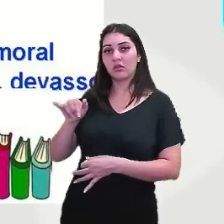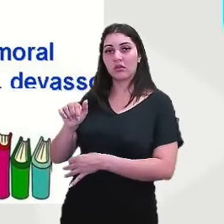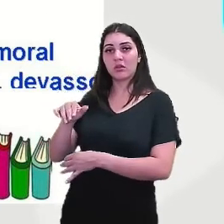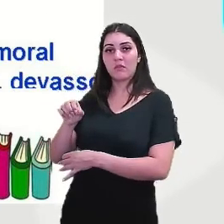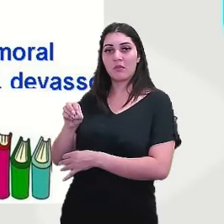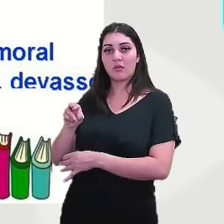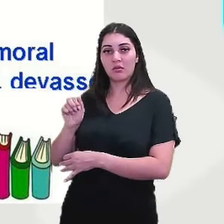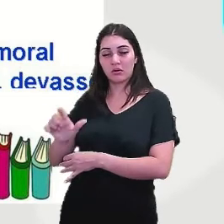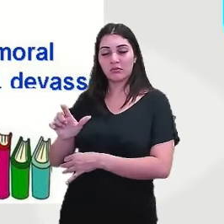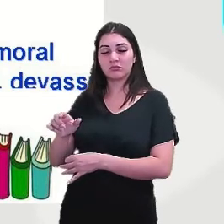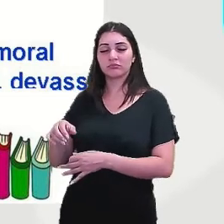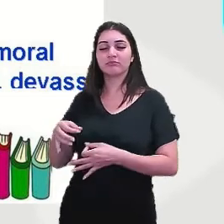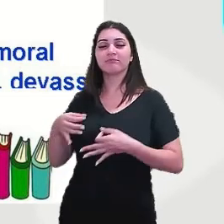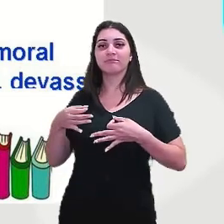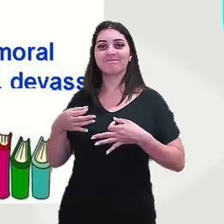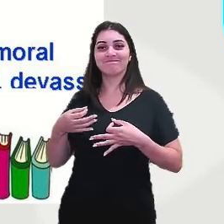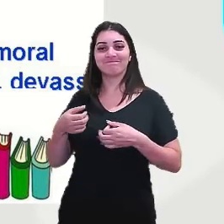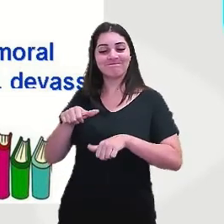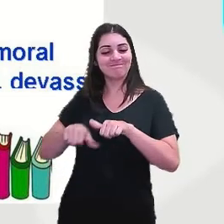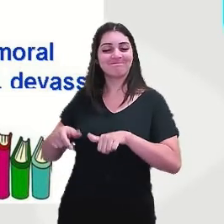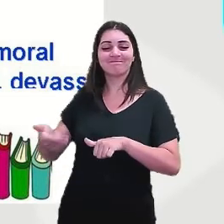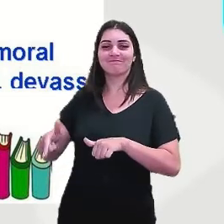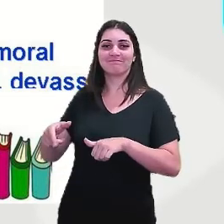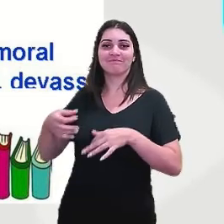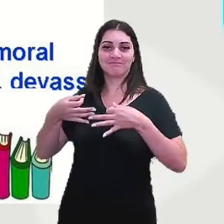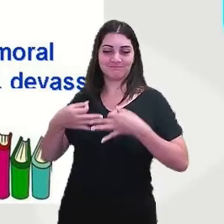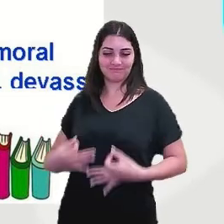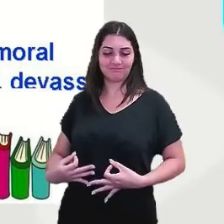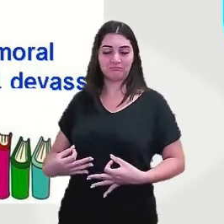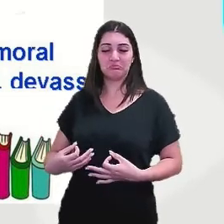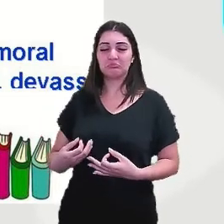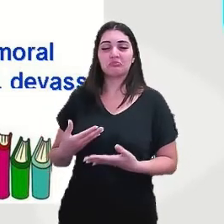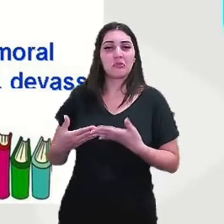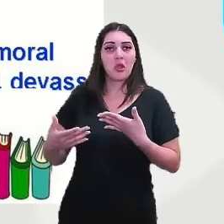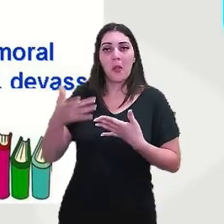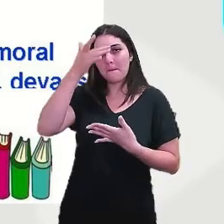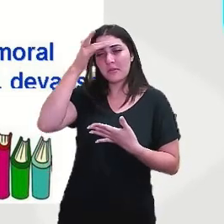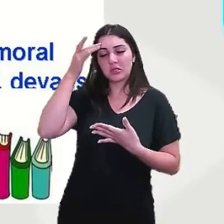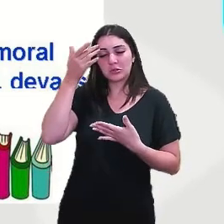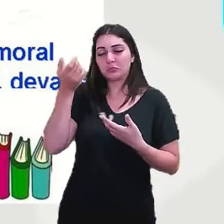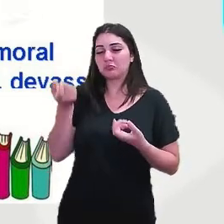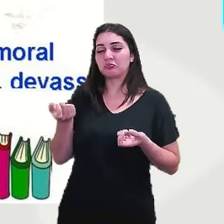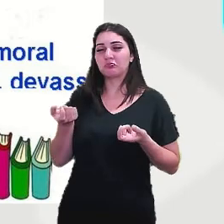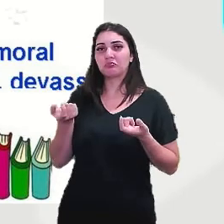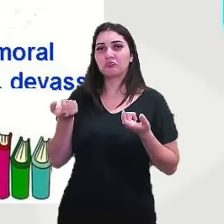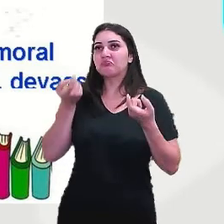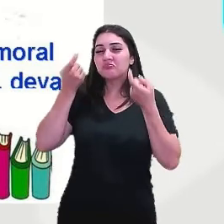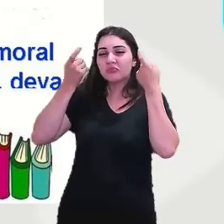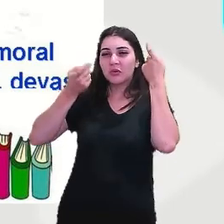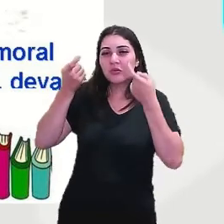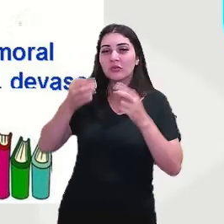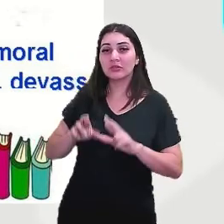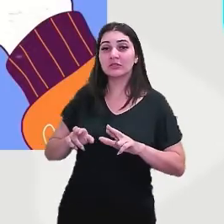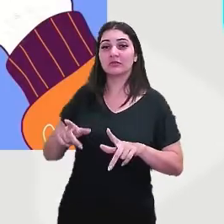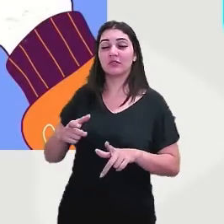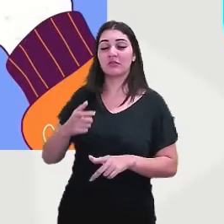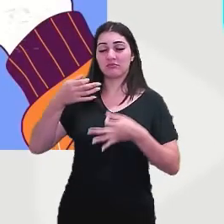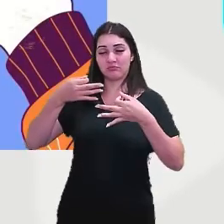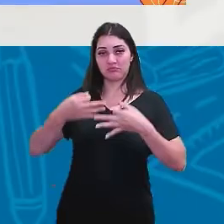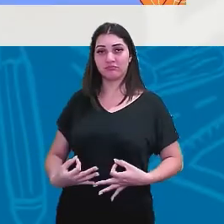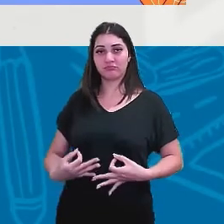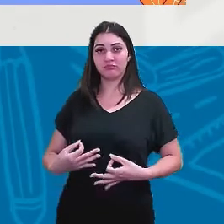Amoral é indiferente e amoral, tá? Que não é moral, amoral. E imoral é